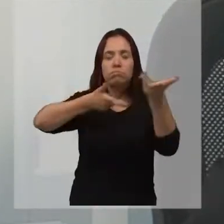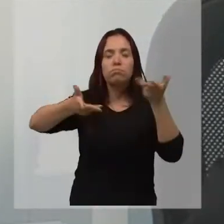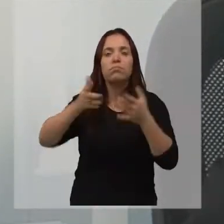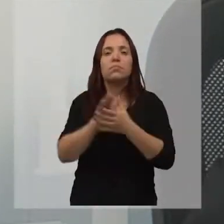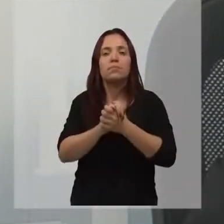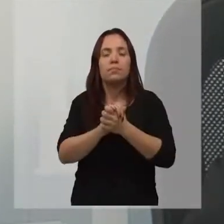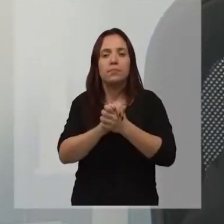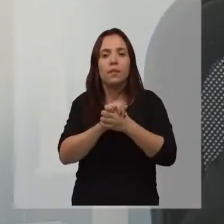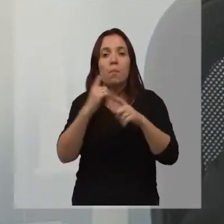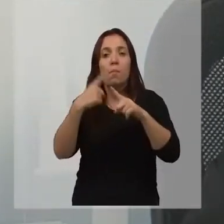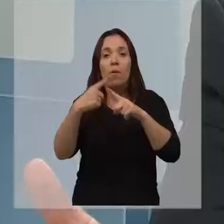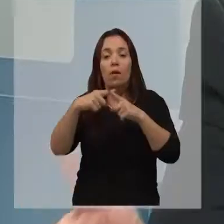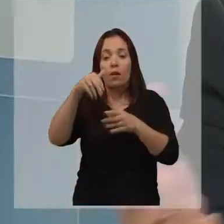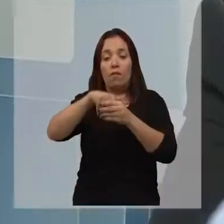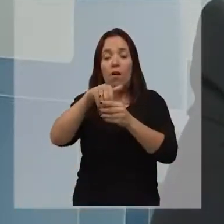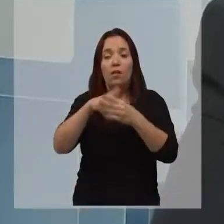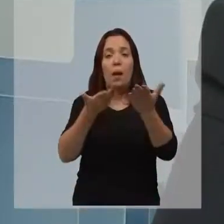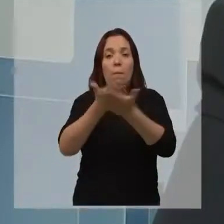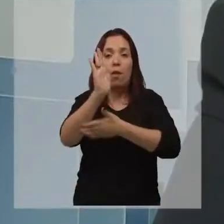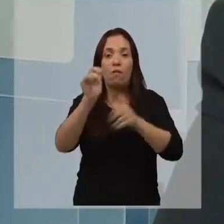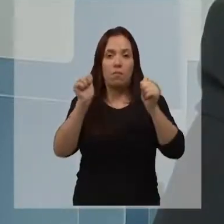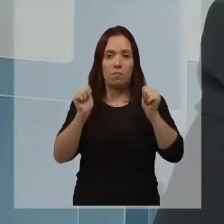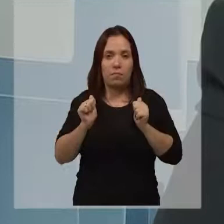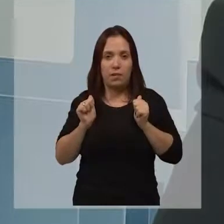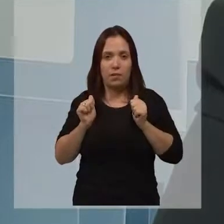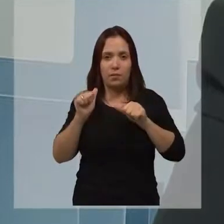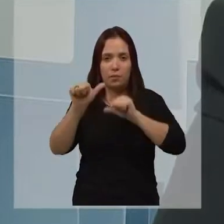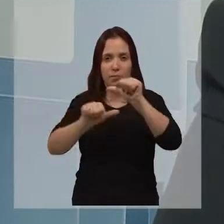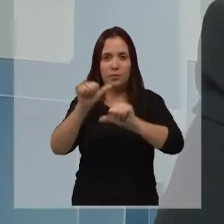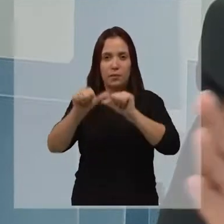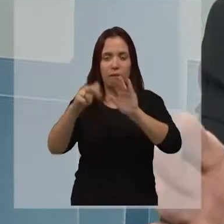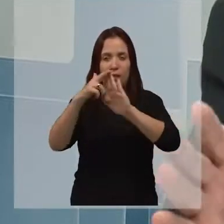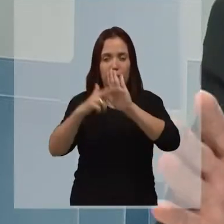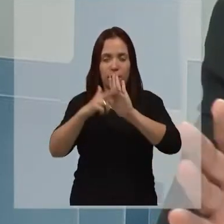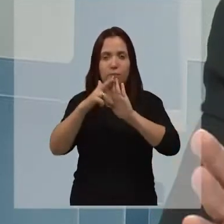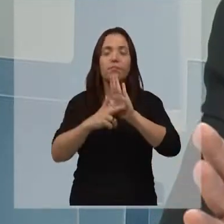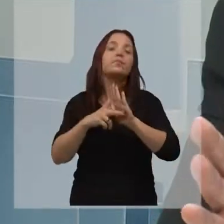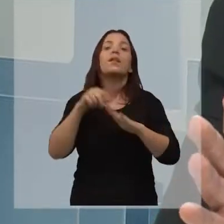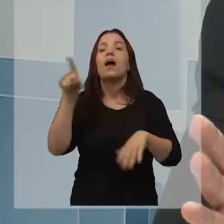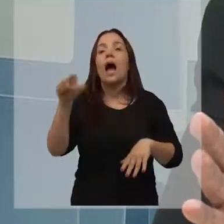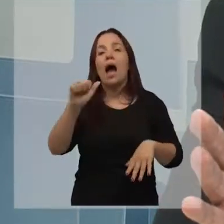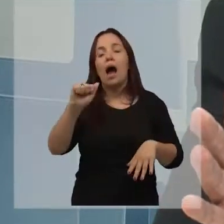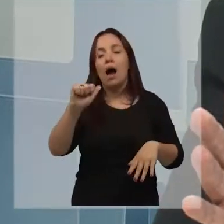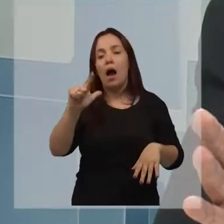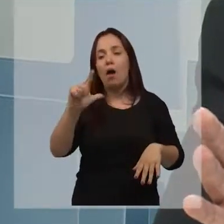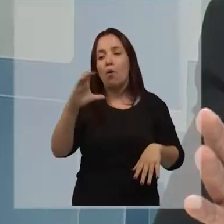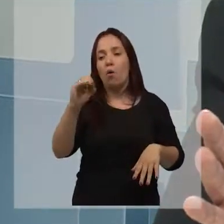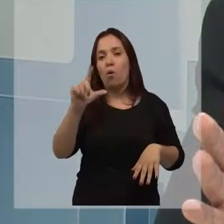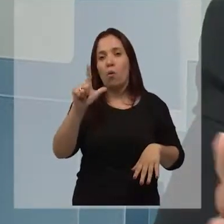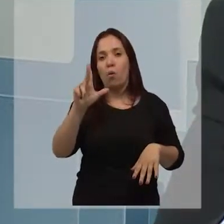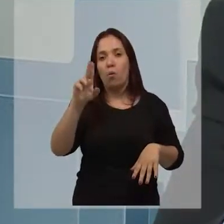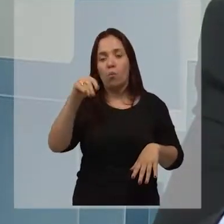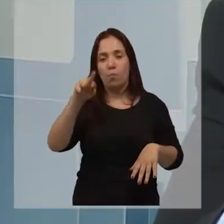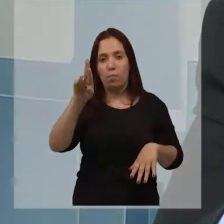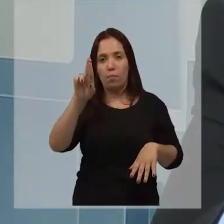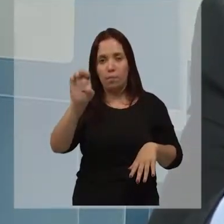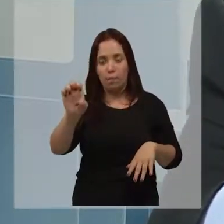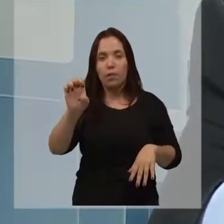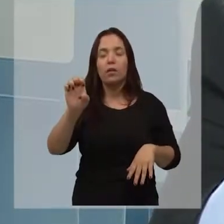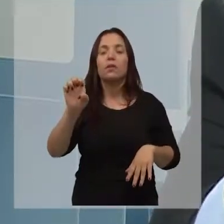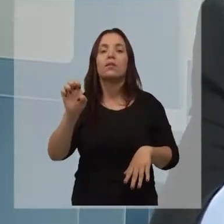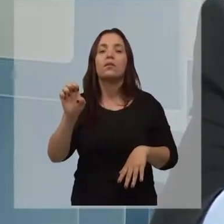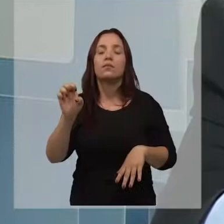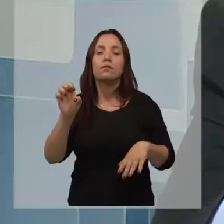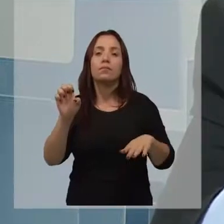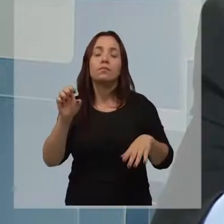Pronto. E lá no Senado, ele emplacou o Davi Alcolumbre, aí já é um pensamento,